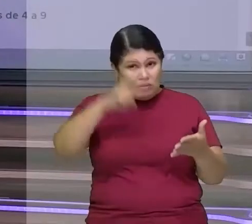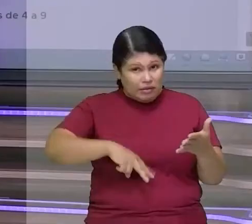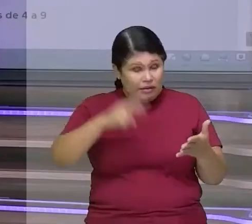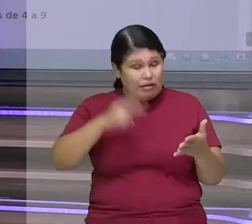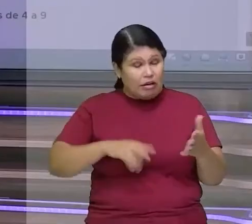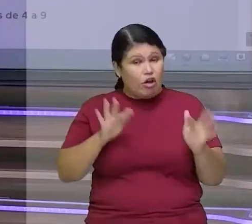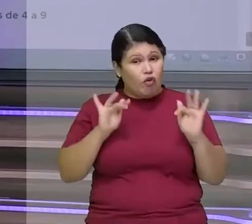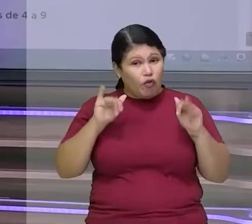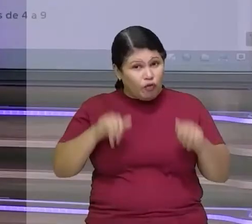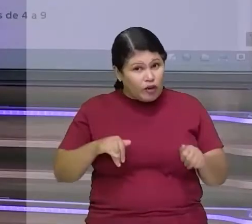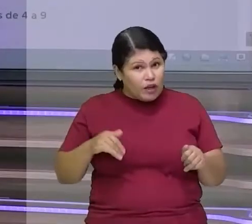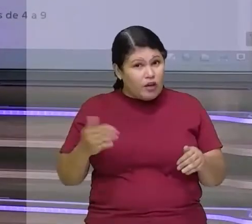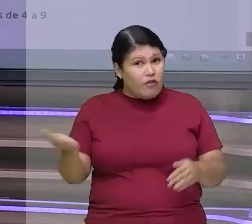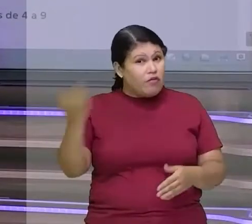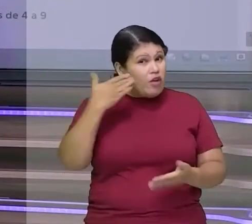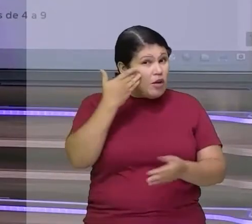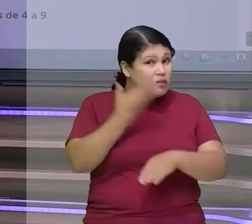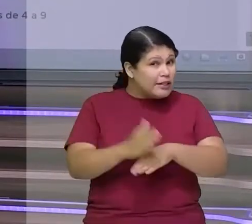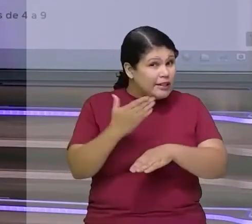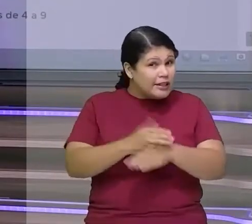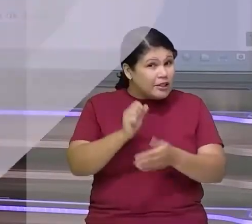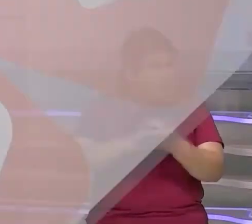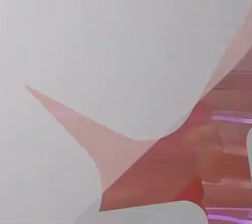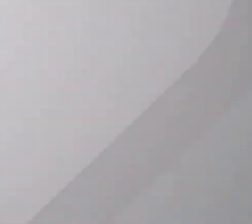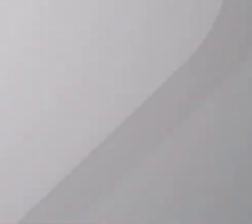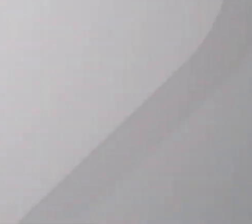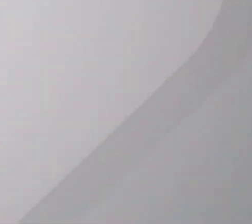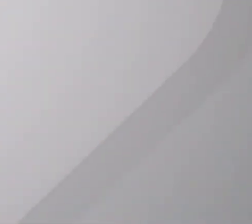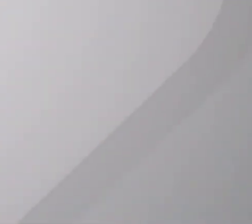Agora, terminando a leitura, vamos fazer o exercício de hoje?